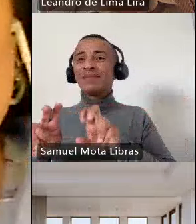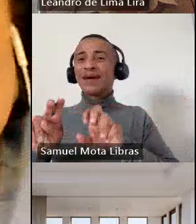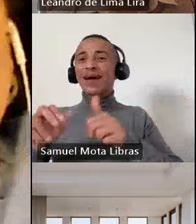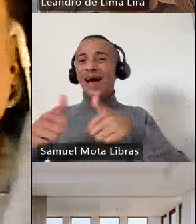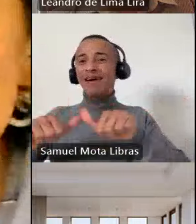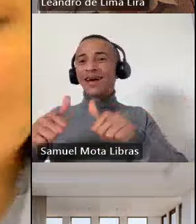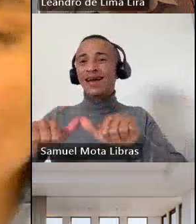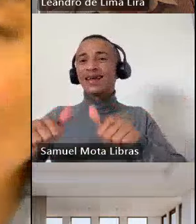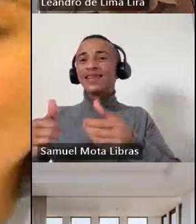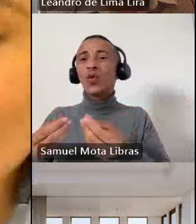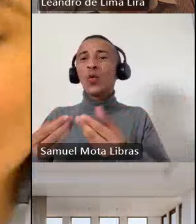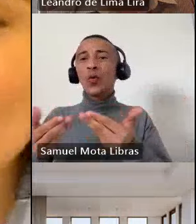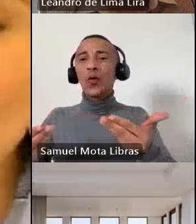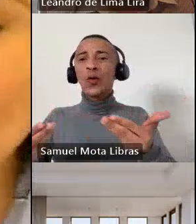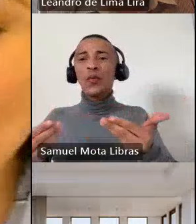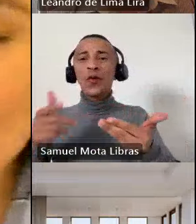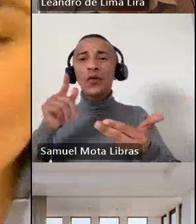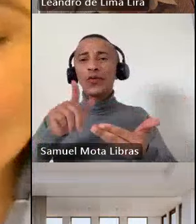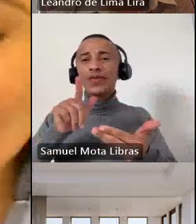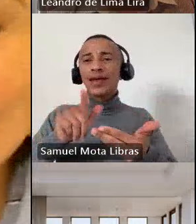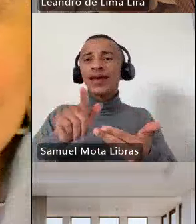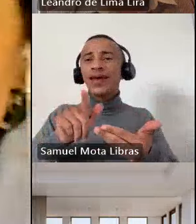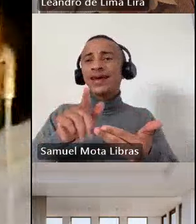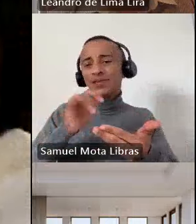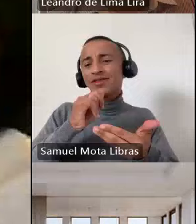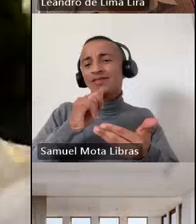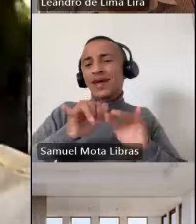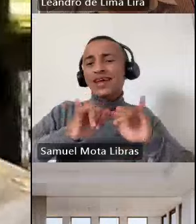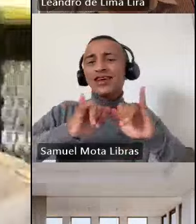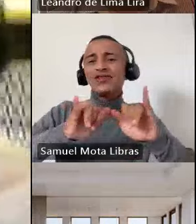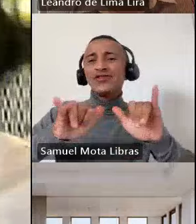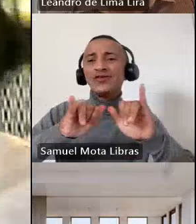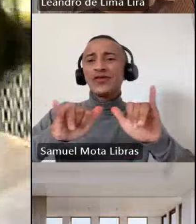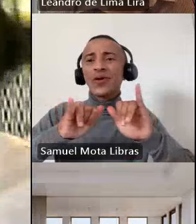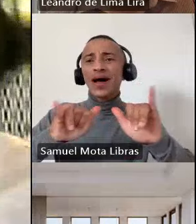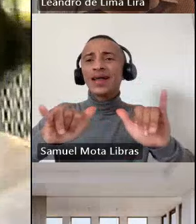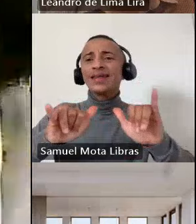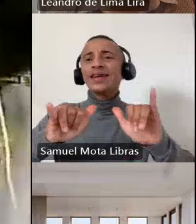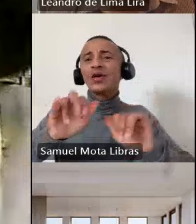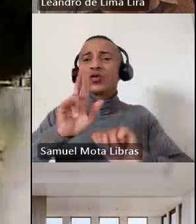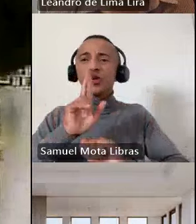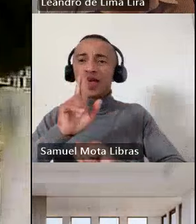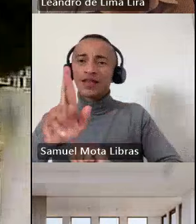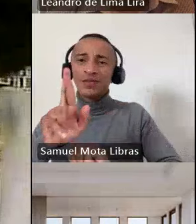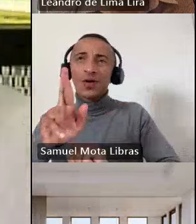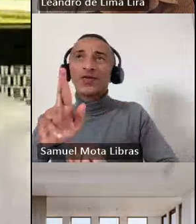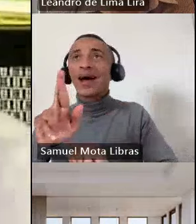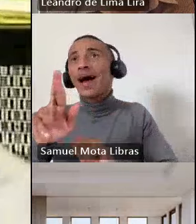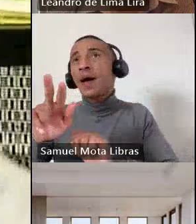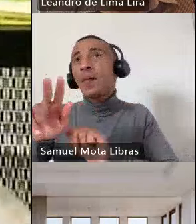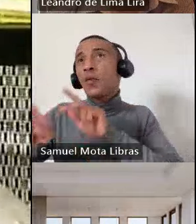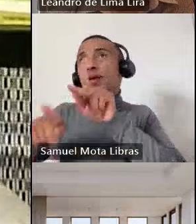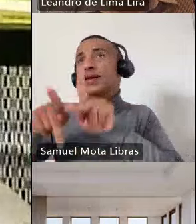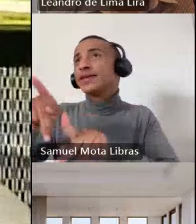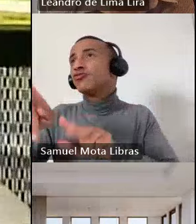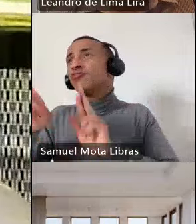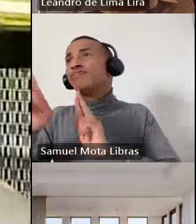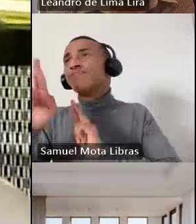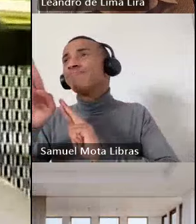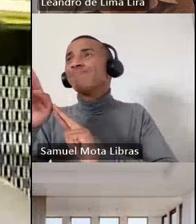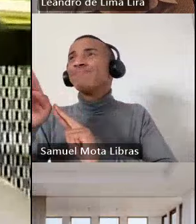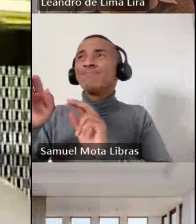gente torna mais tranquilo né a divulgação de resultados que não são aqueles que são esperados bom aí aí é